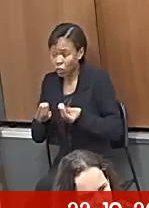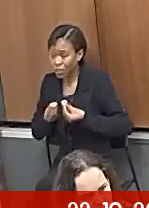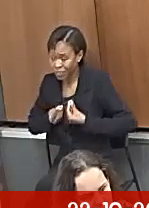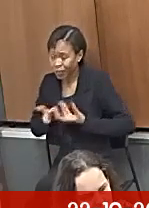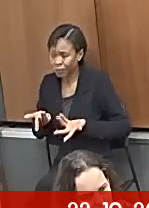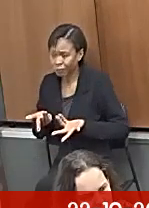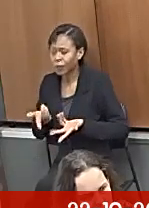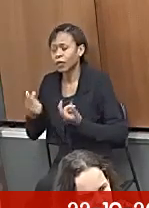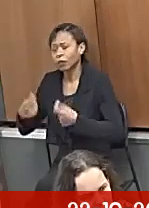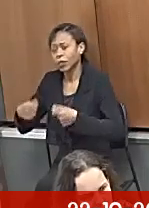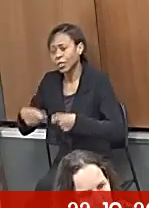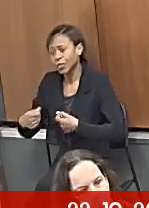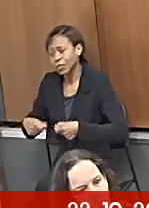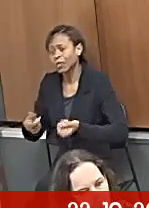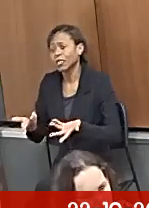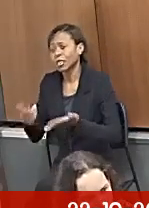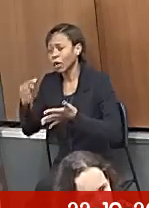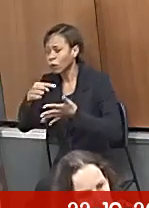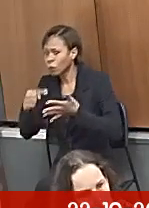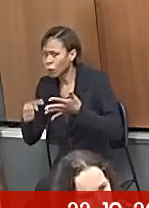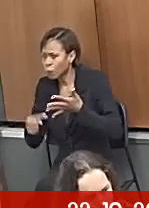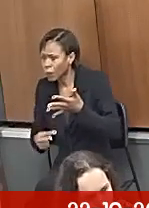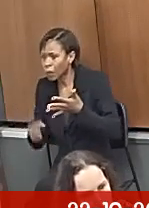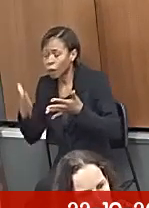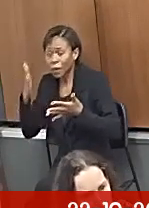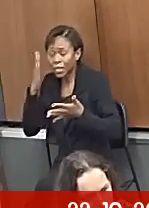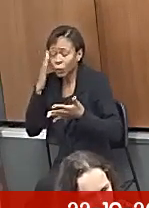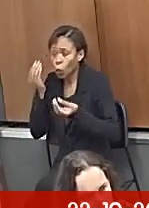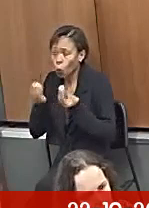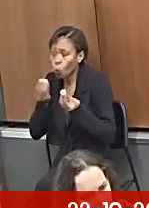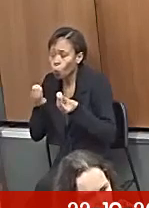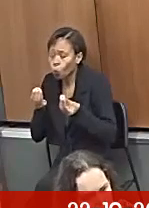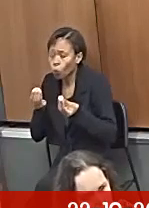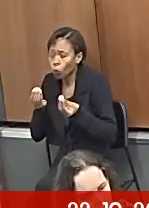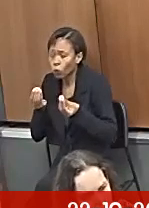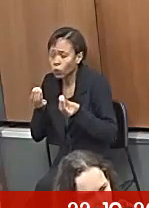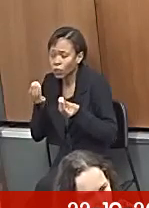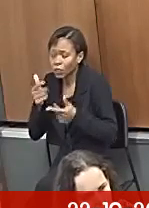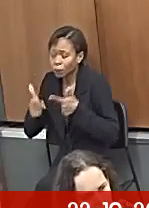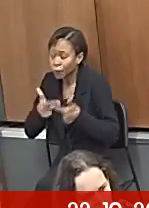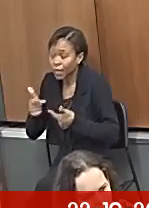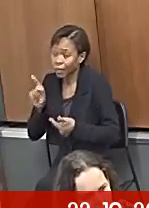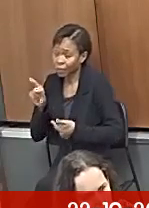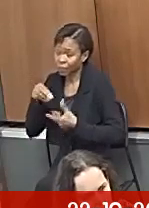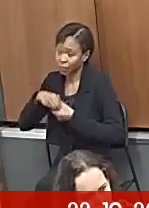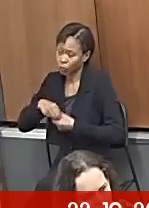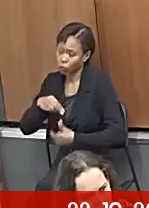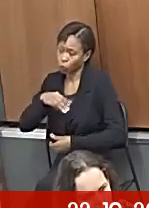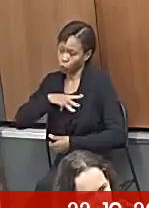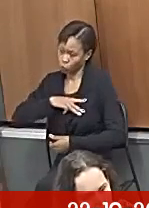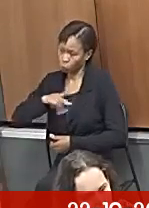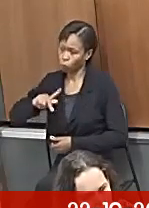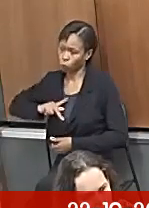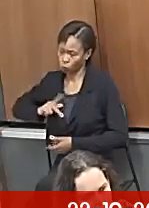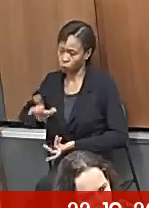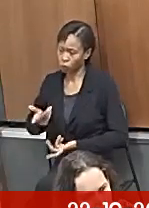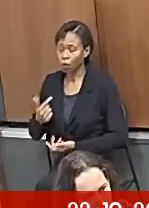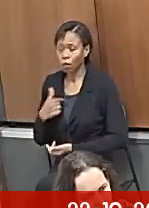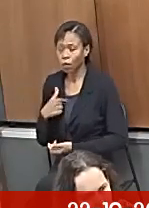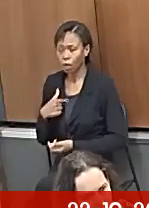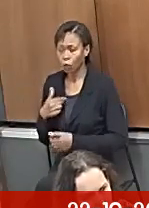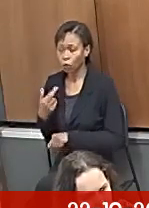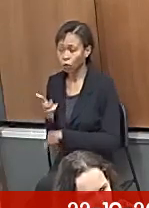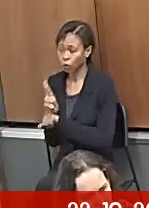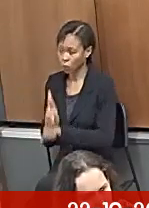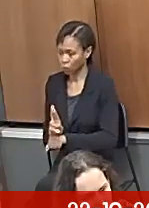de elementos para poder também atuar no Ministério Público. Né? Então, outra coisa, né, eu estou representando a minha colega Daniela